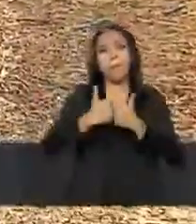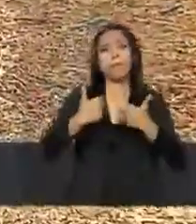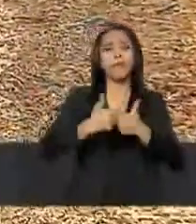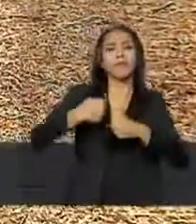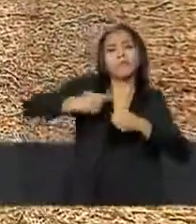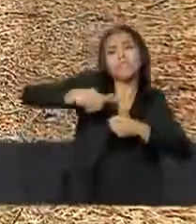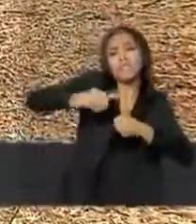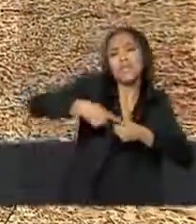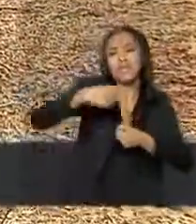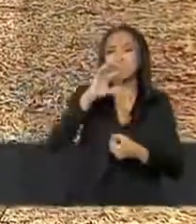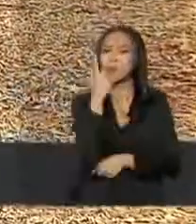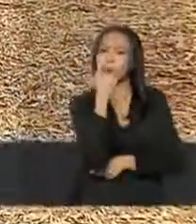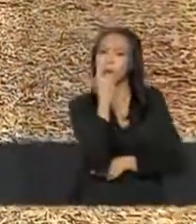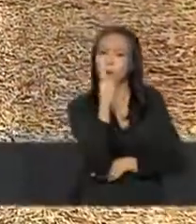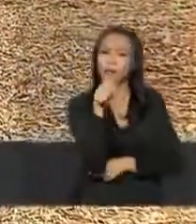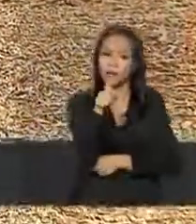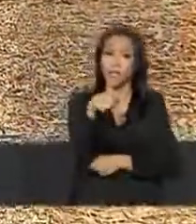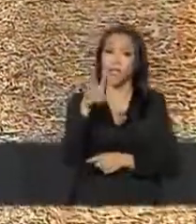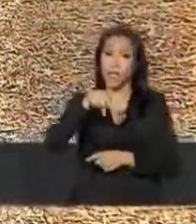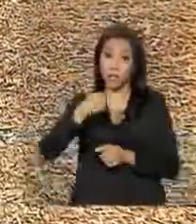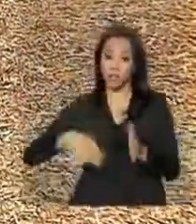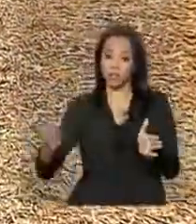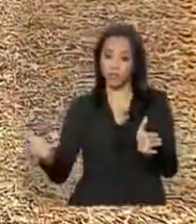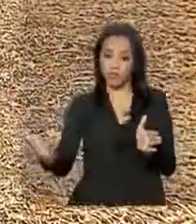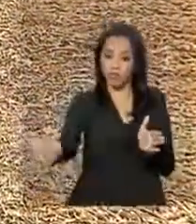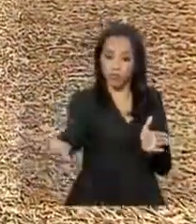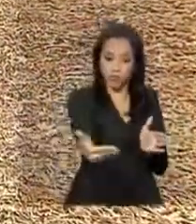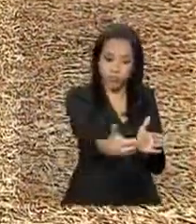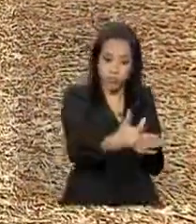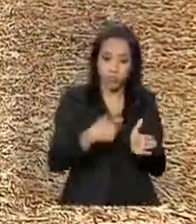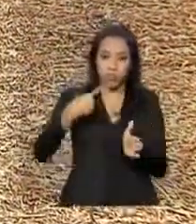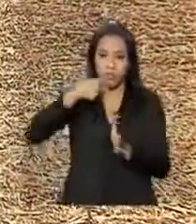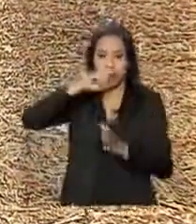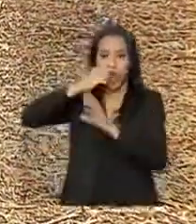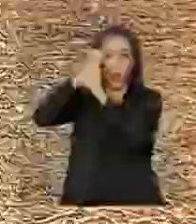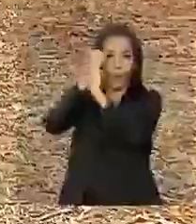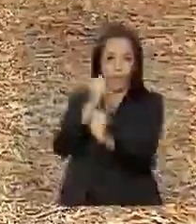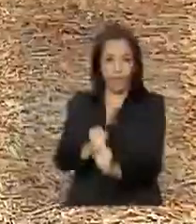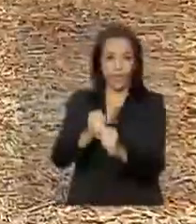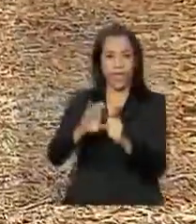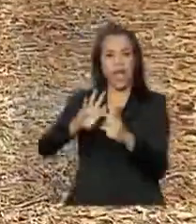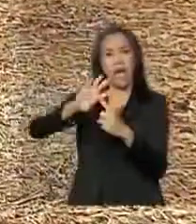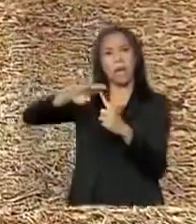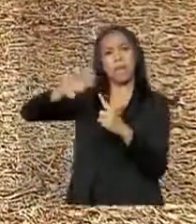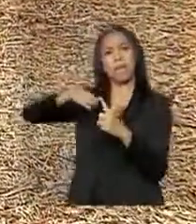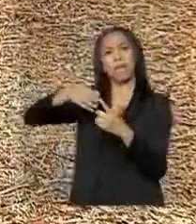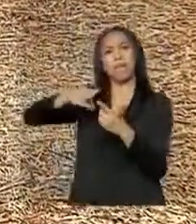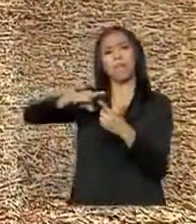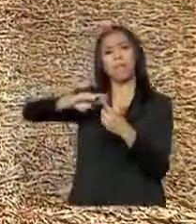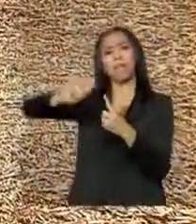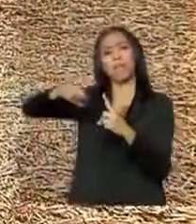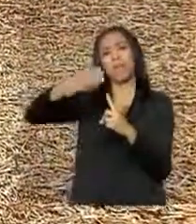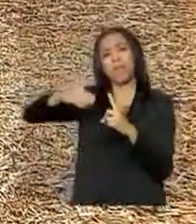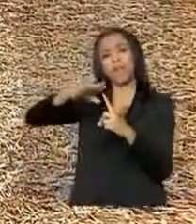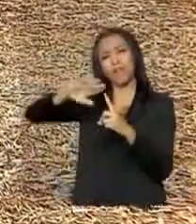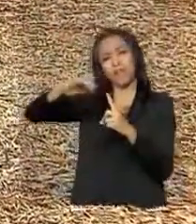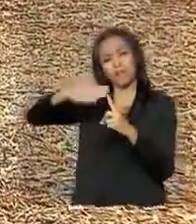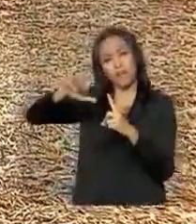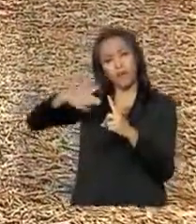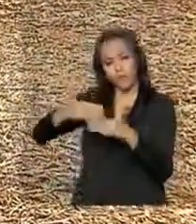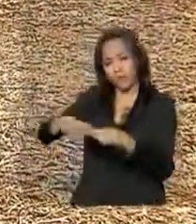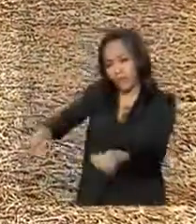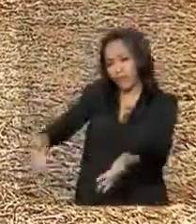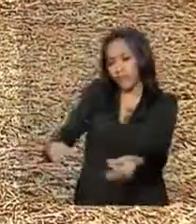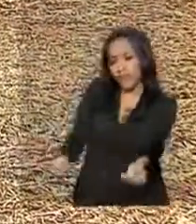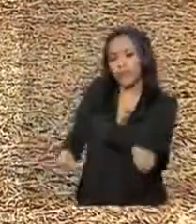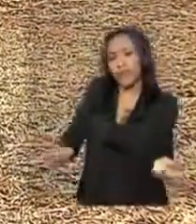interior de Goiás, após a colheita da cana-de-açúcar, uma parte da palha é deixada sobre o solo, tanto para protegê-lo quanto para evitar o crescimento